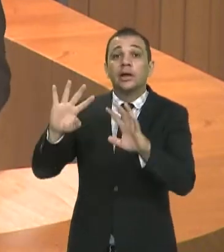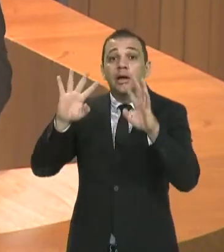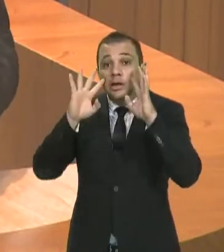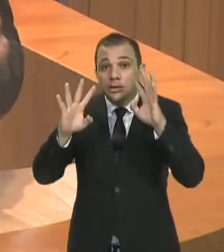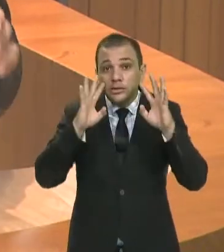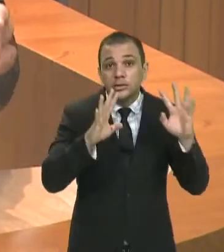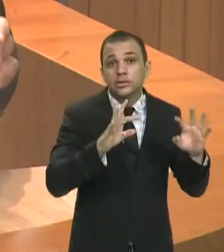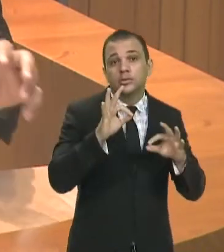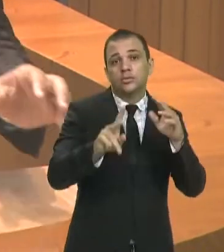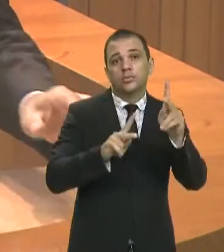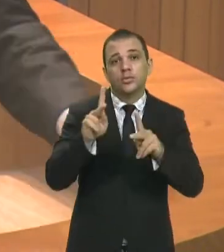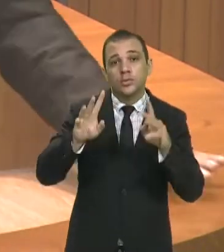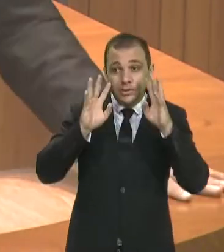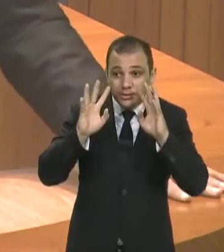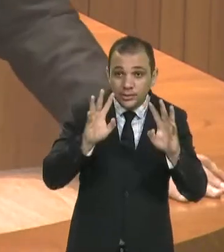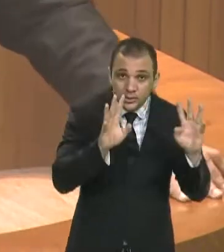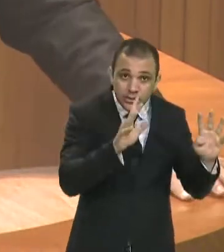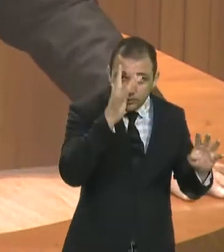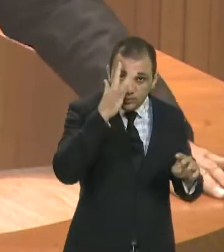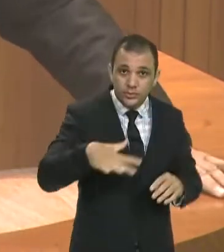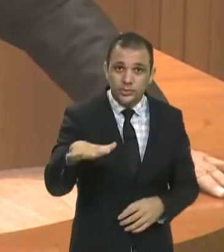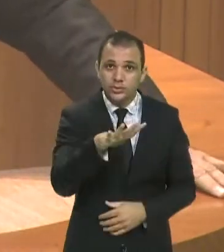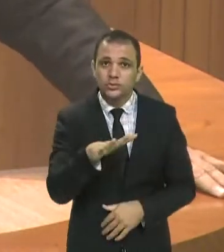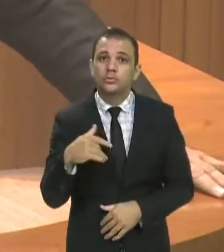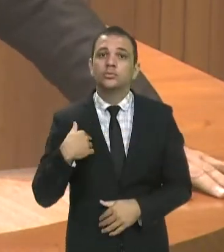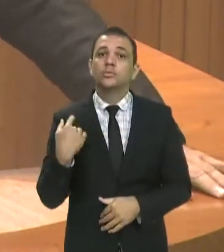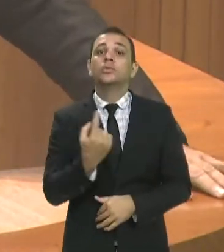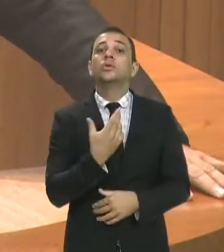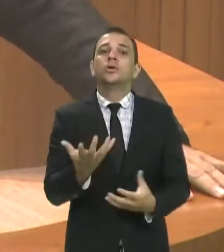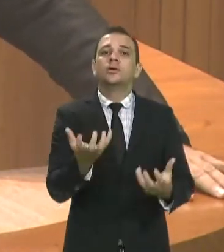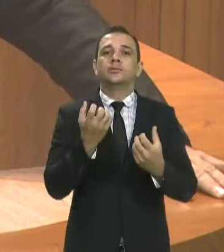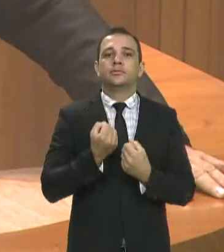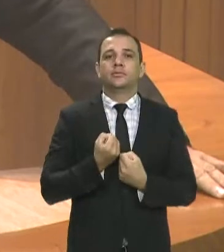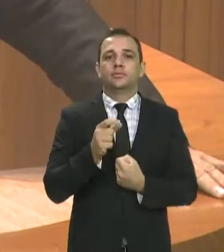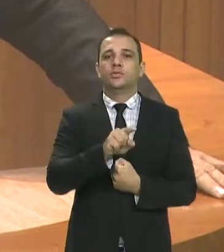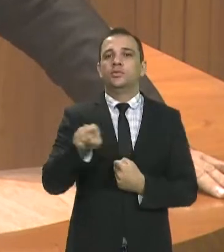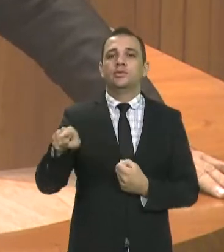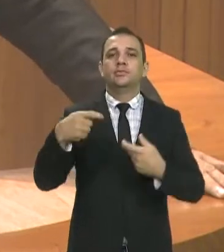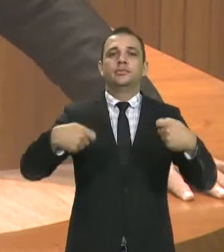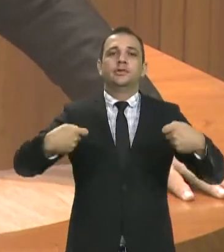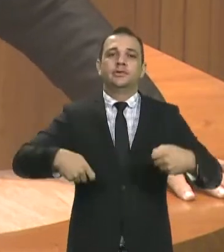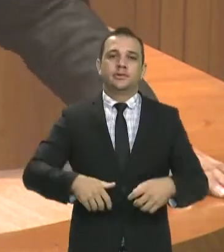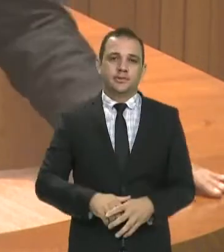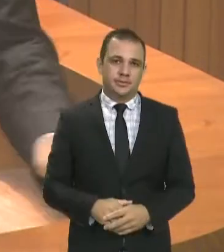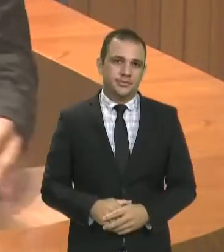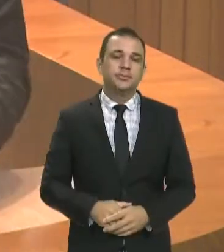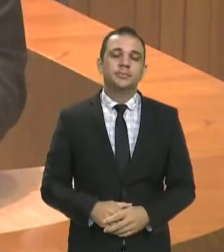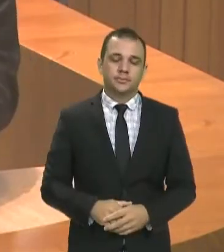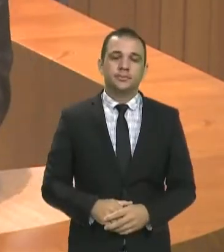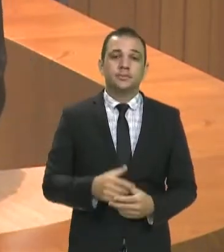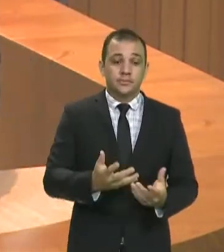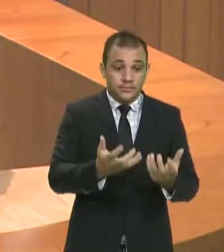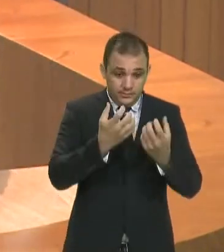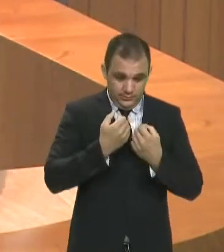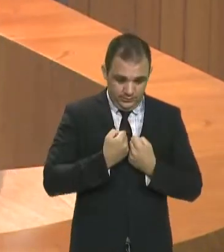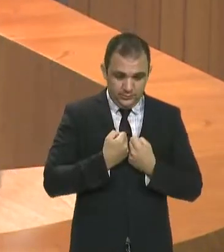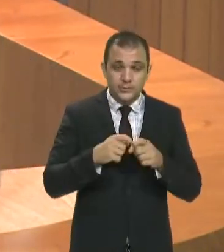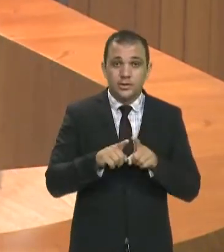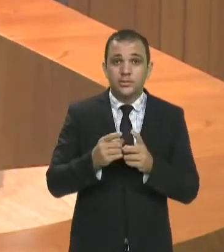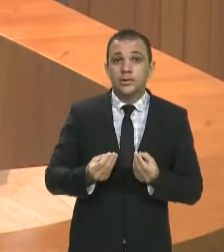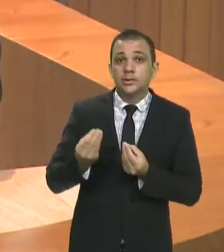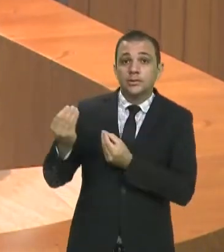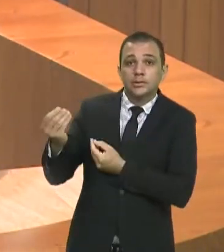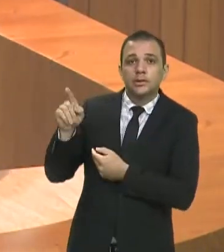as pessoas. E captamos essa demanda. E ao captar essa demanda, levamos essa demanda também ao